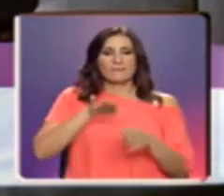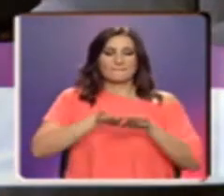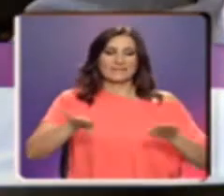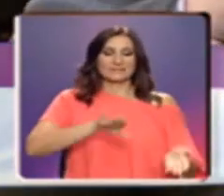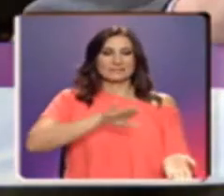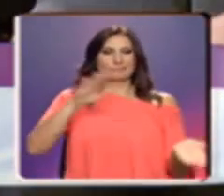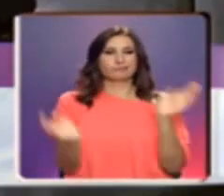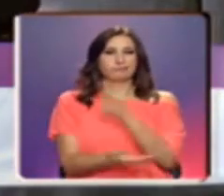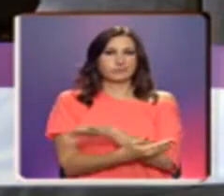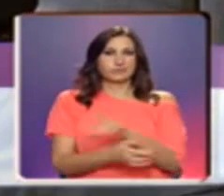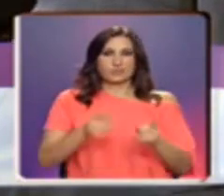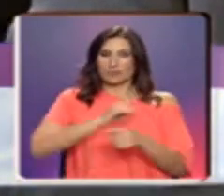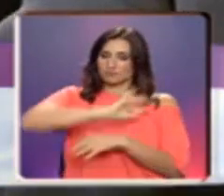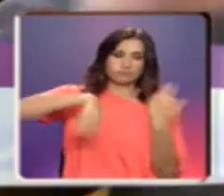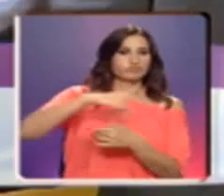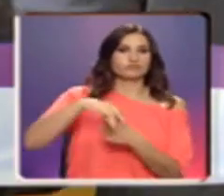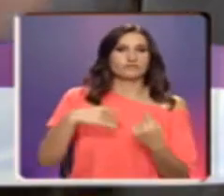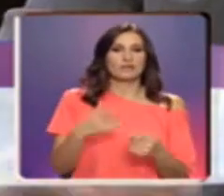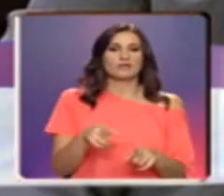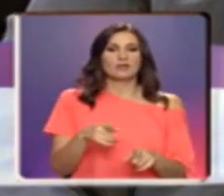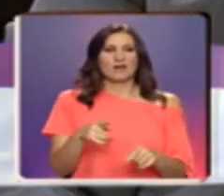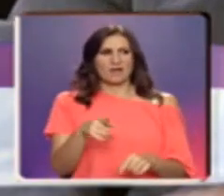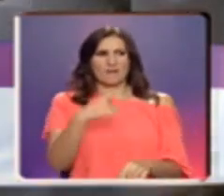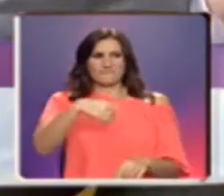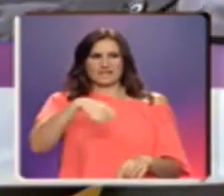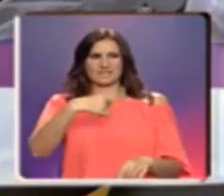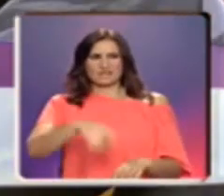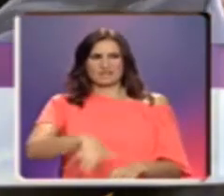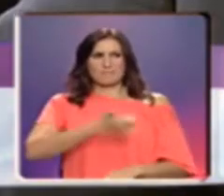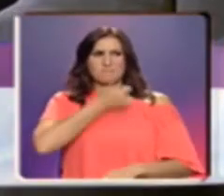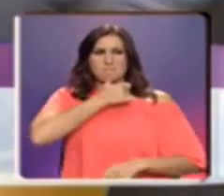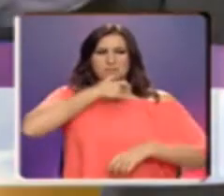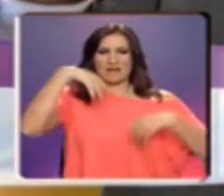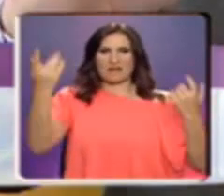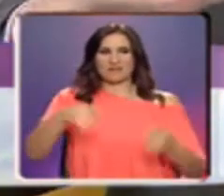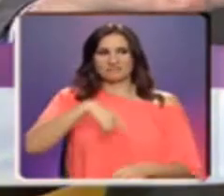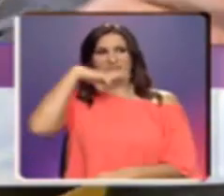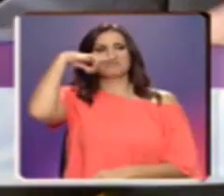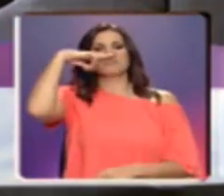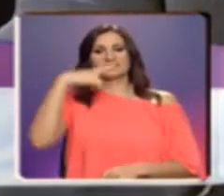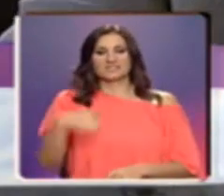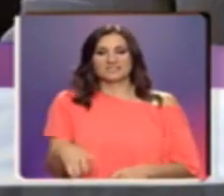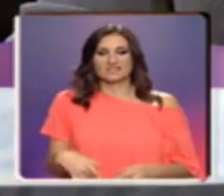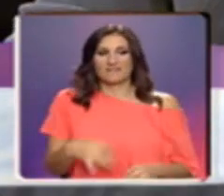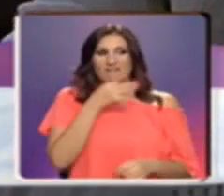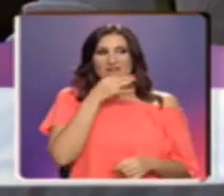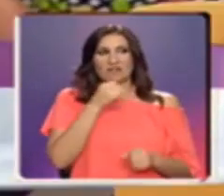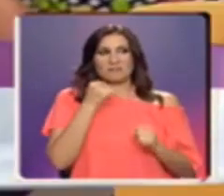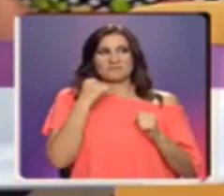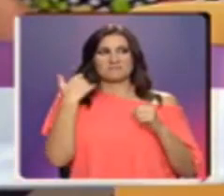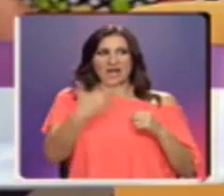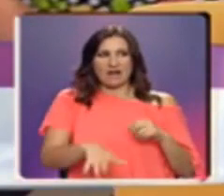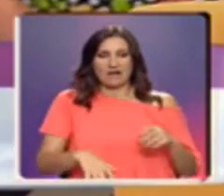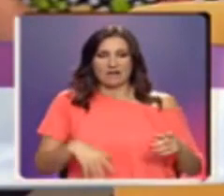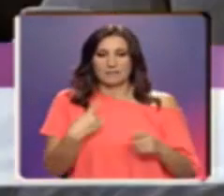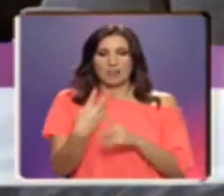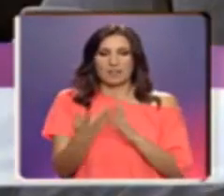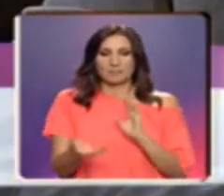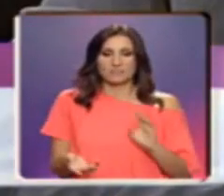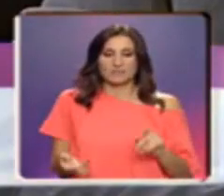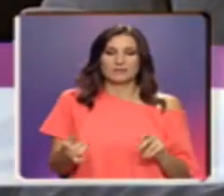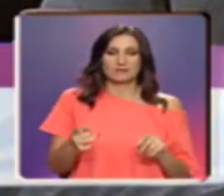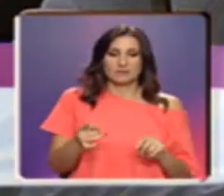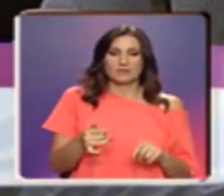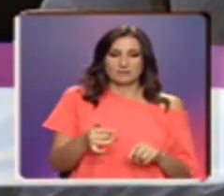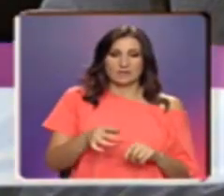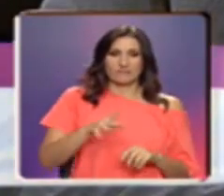não, este presidente do Sporting é polémico, é bruto, é arrogante, mas quando é bruto, fala mal. É o de propósito? Como é